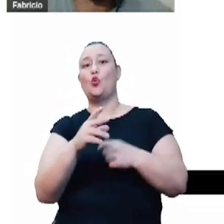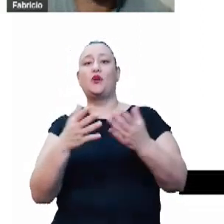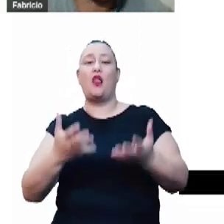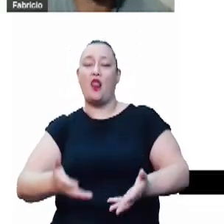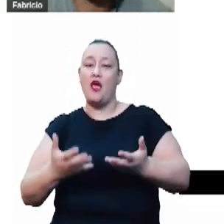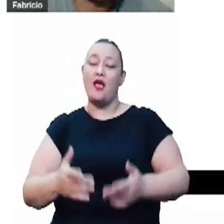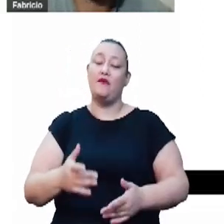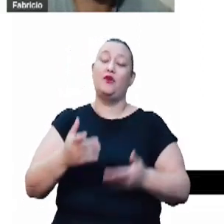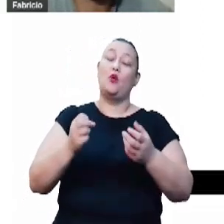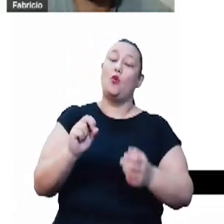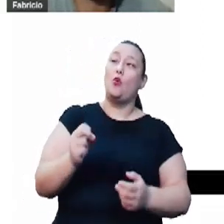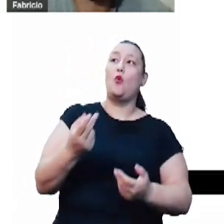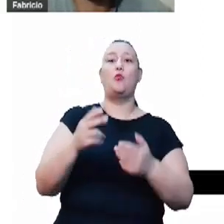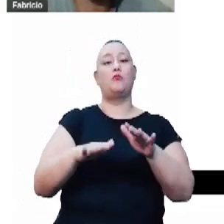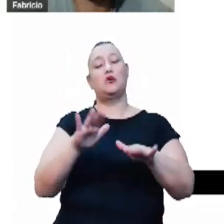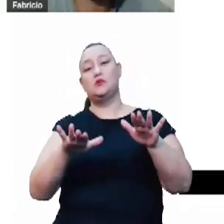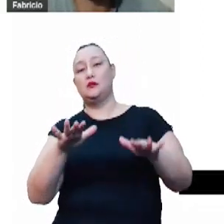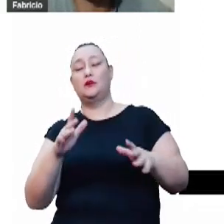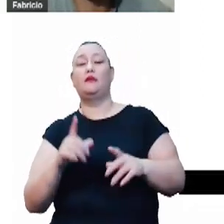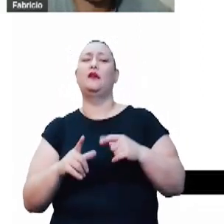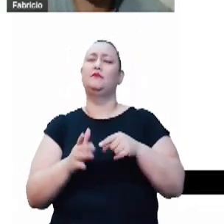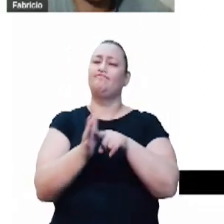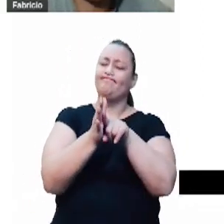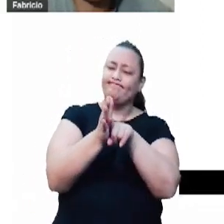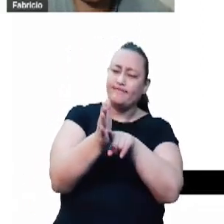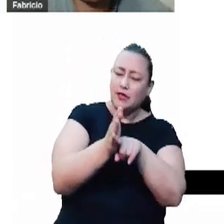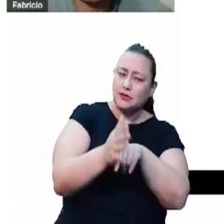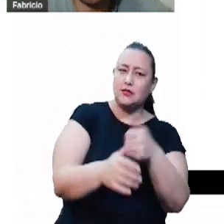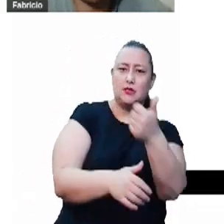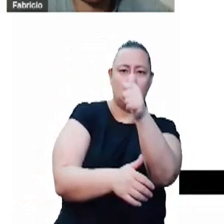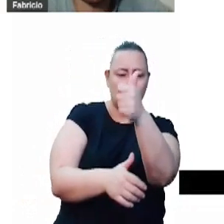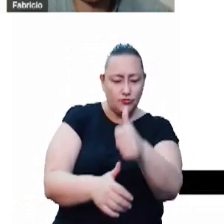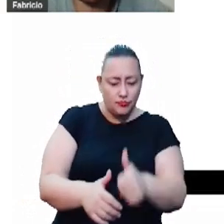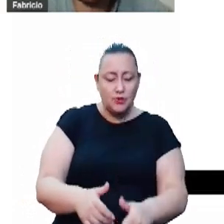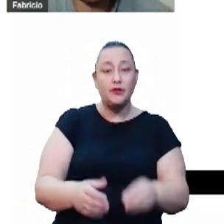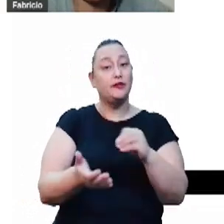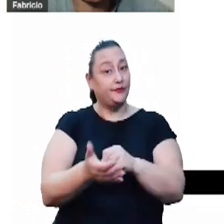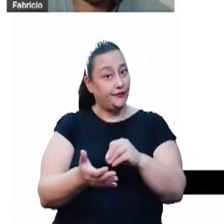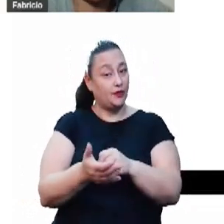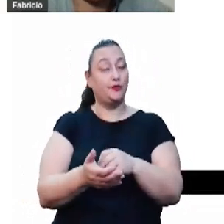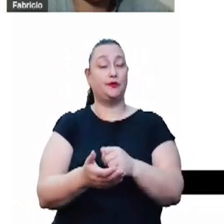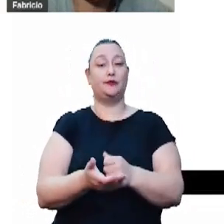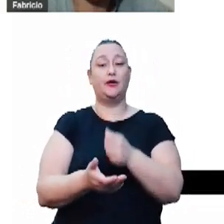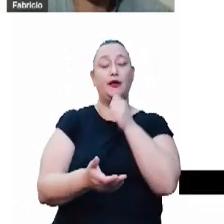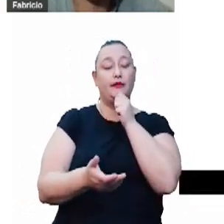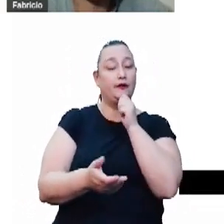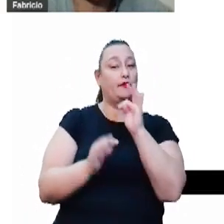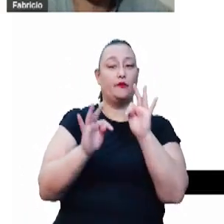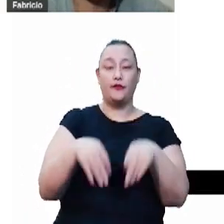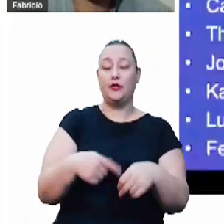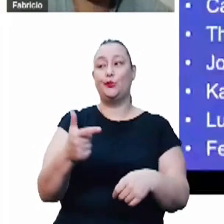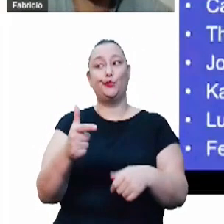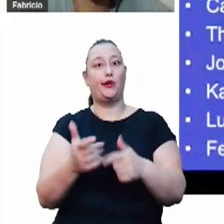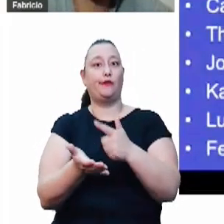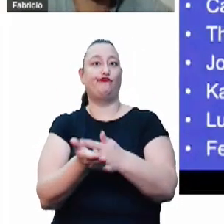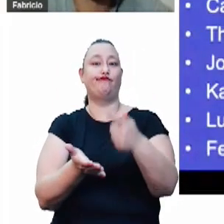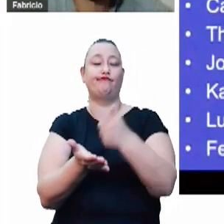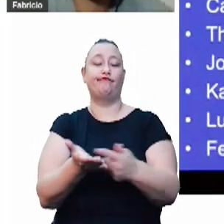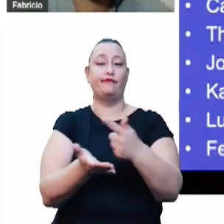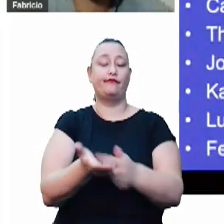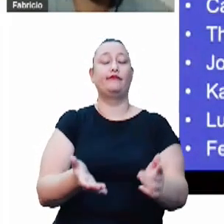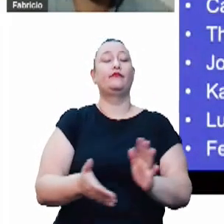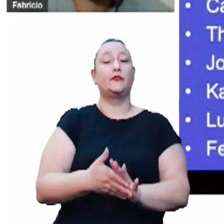uma moderada, enfim, tem que fazer toda essa estratificação de estudo que está faltando, não tem na literatura, e é isso